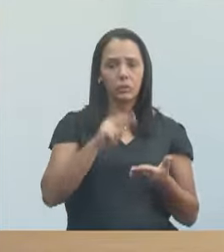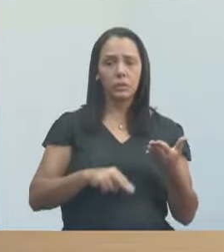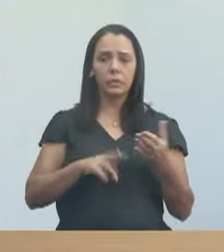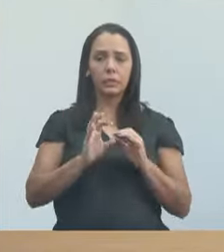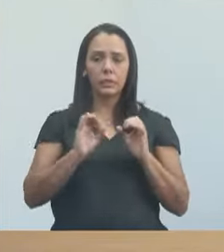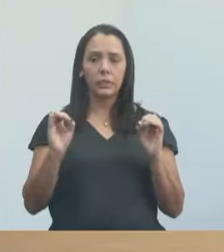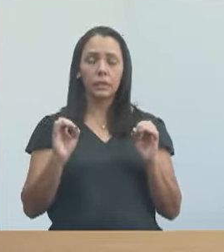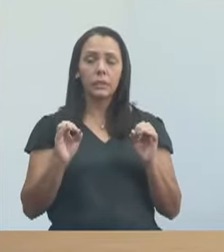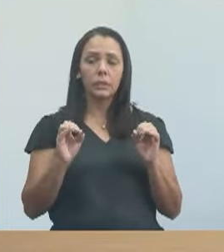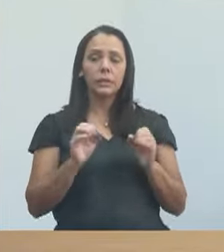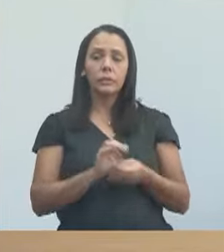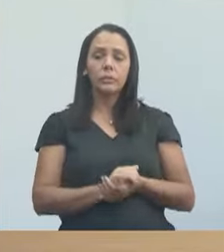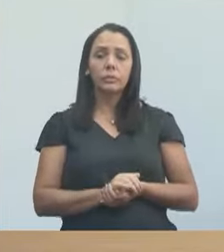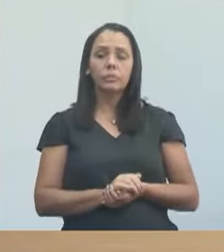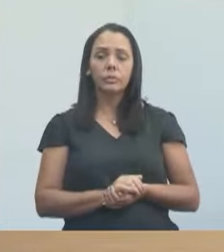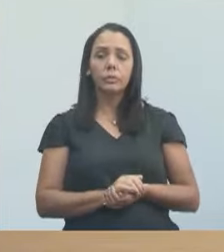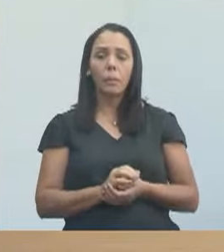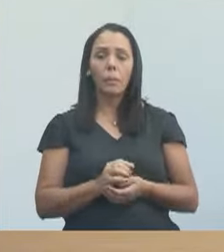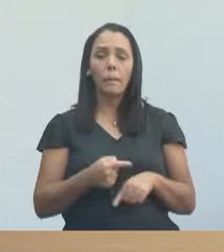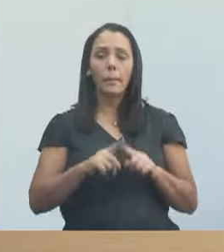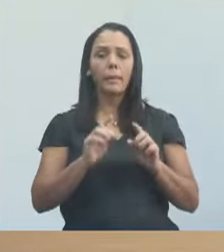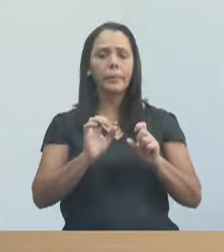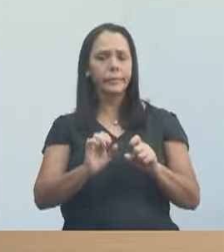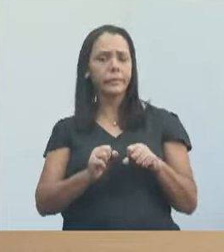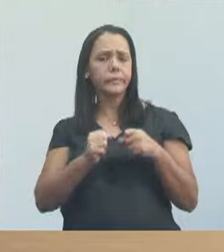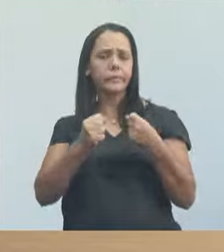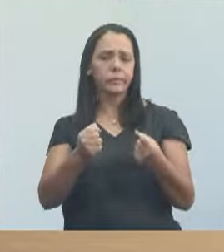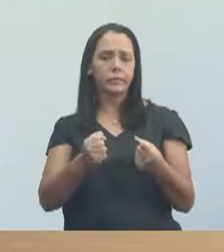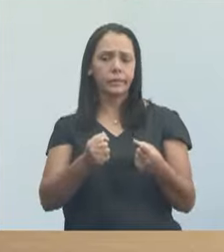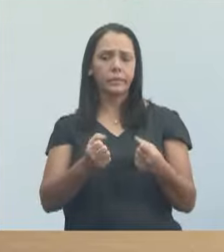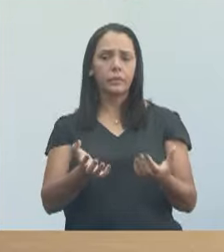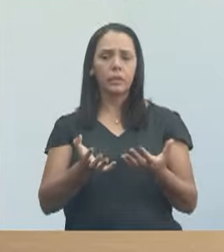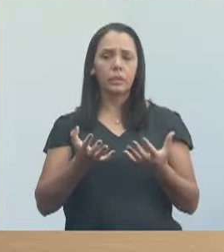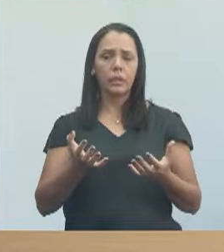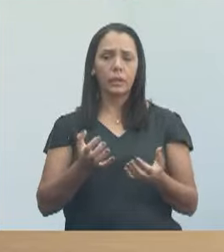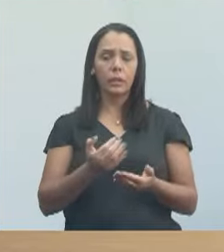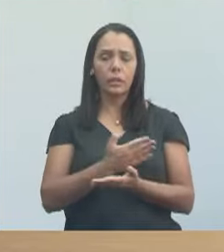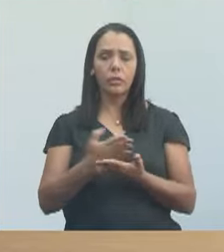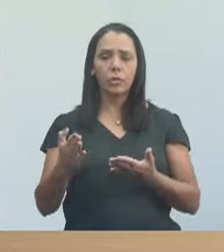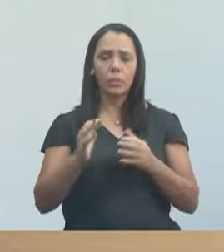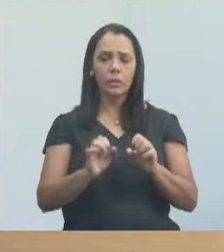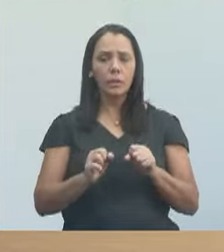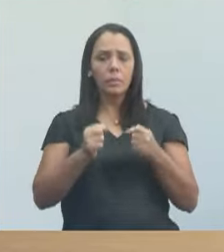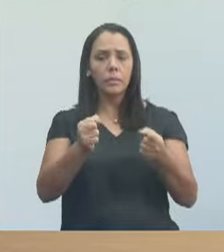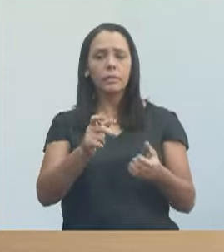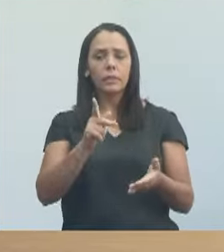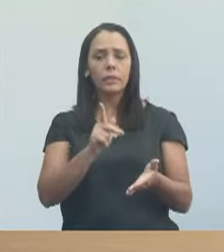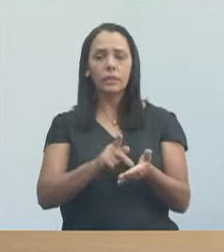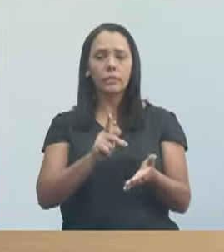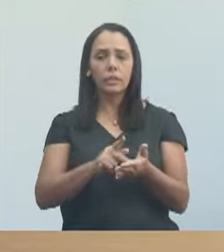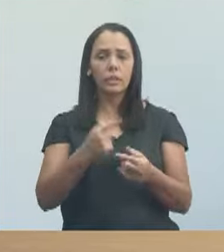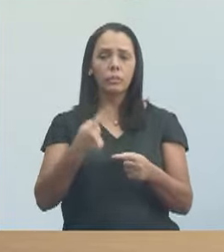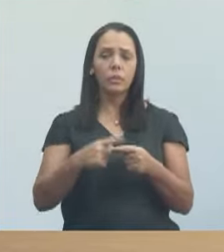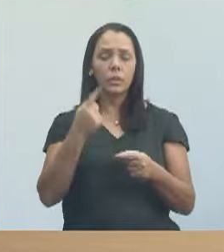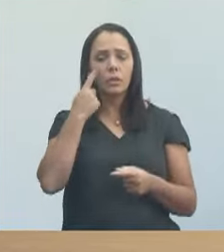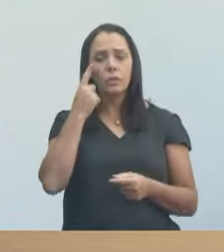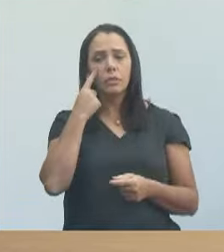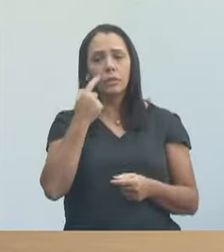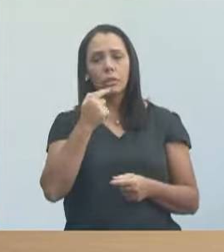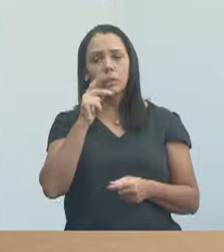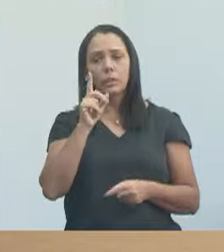para poder estar se defendendo, que é uma coisa muito chata. Mas eu vou começar a me defender, sim, porque eu estou vendo que as coisas estão se